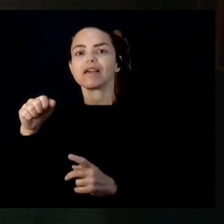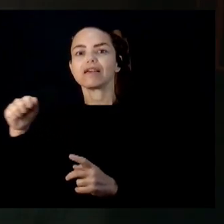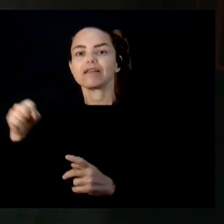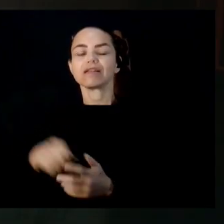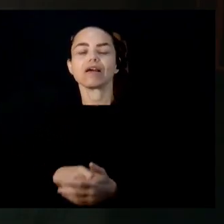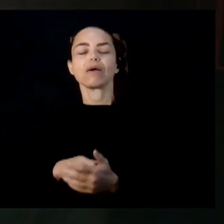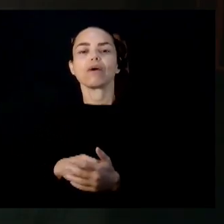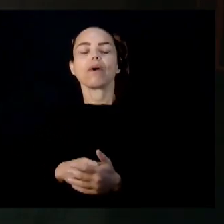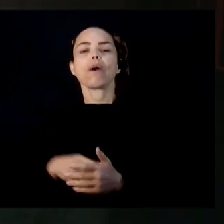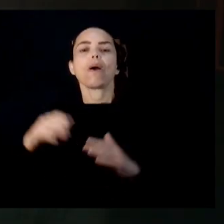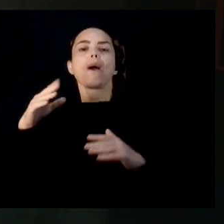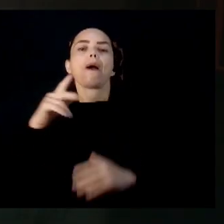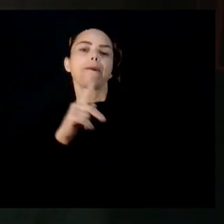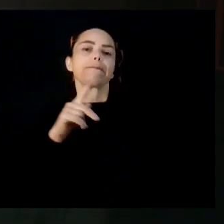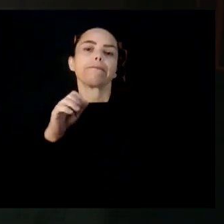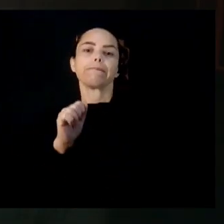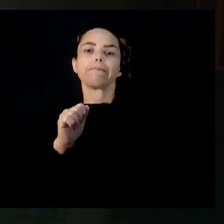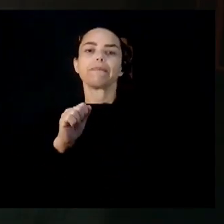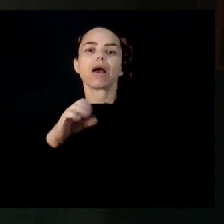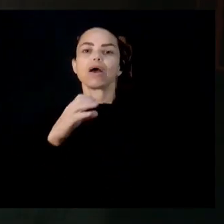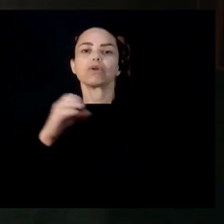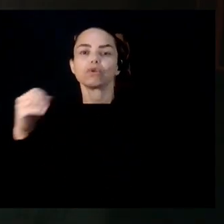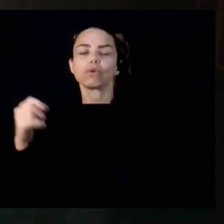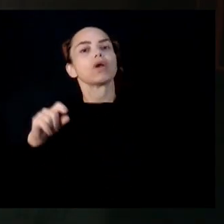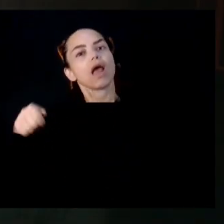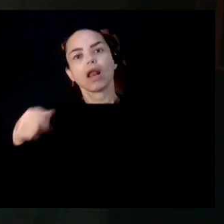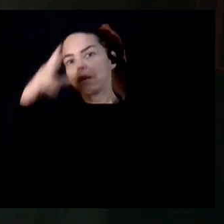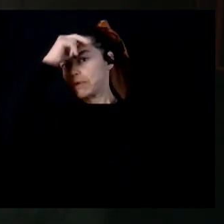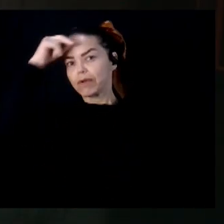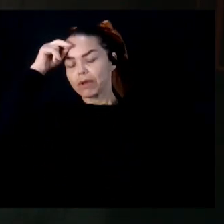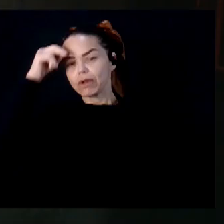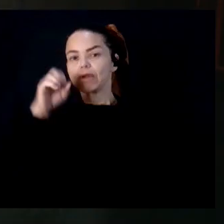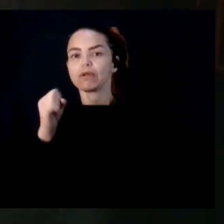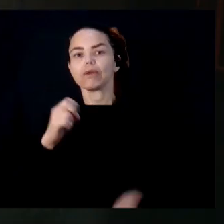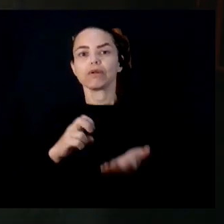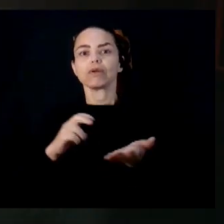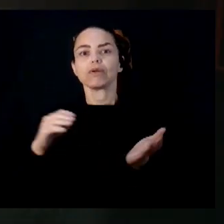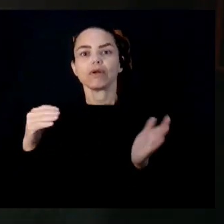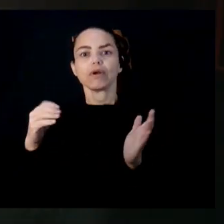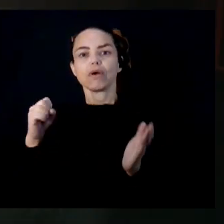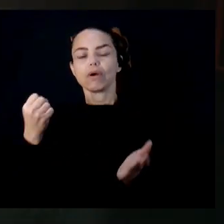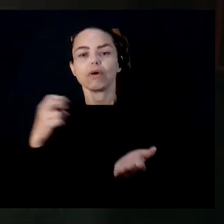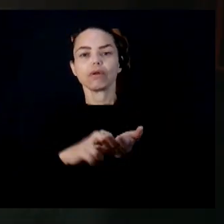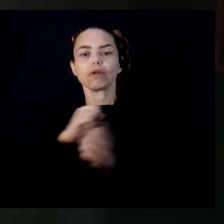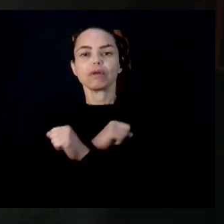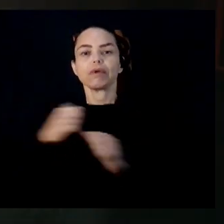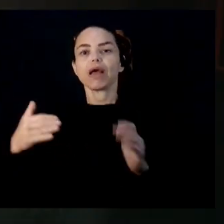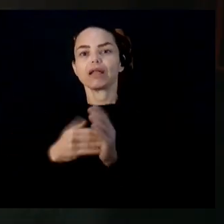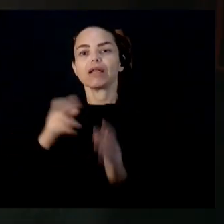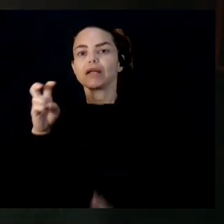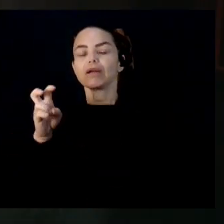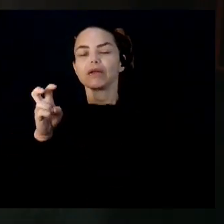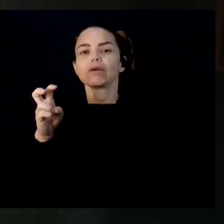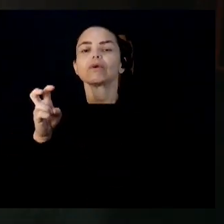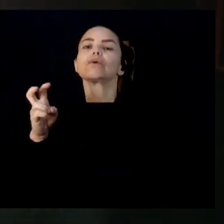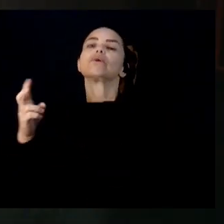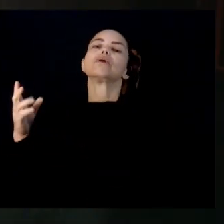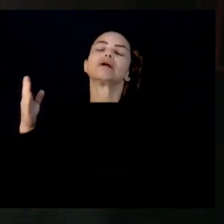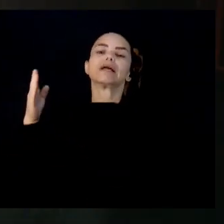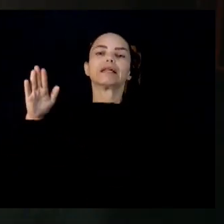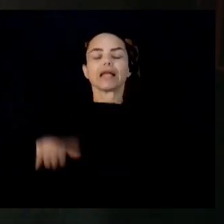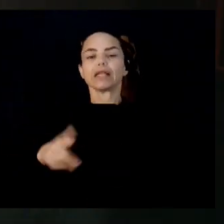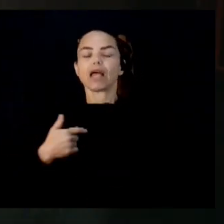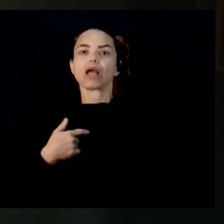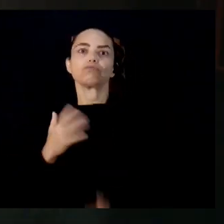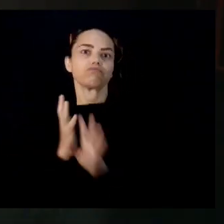Municipal. O atendimento é das 8 horas da manhã às 5 horas da tarde, por ordem de chegada e sem a necessidade